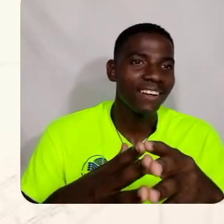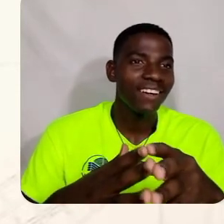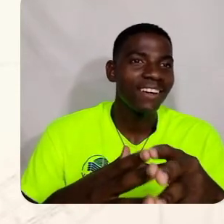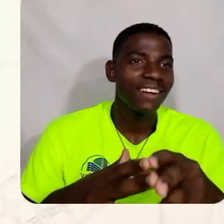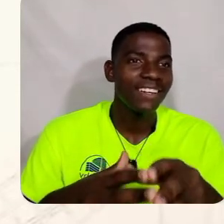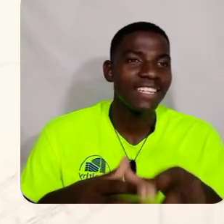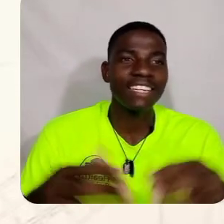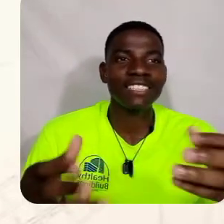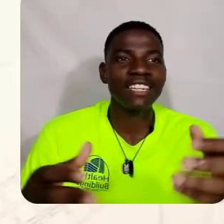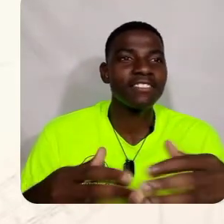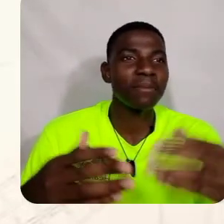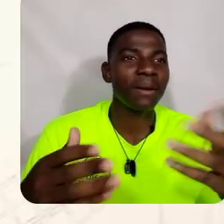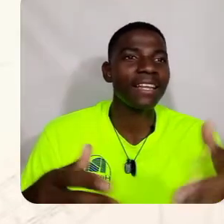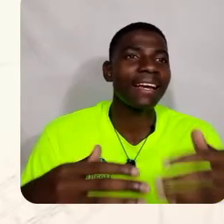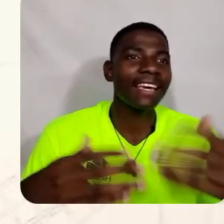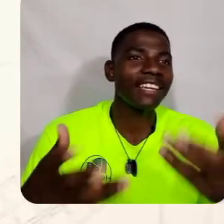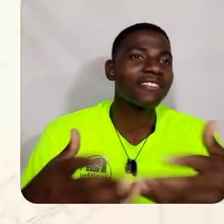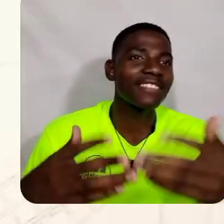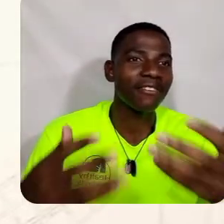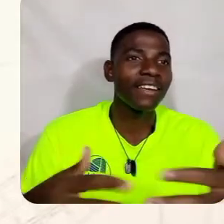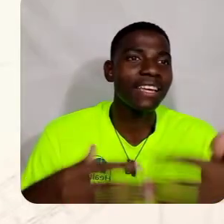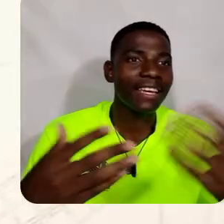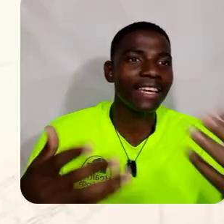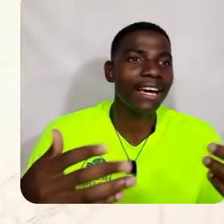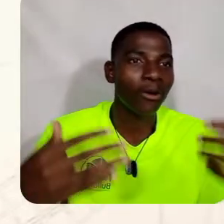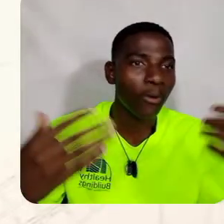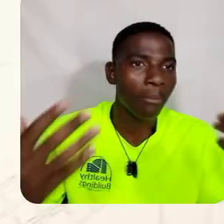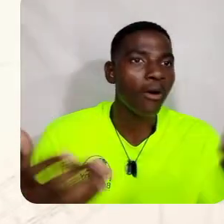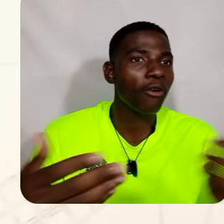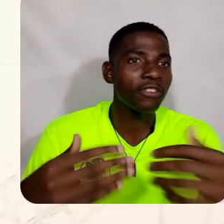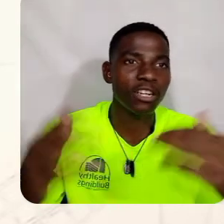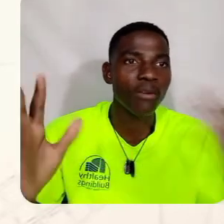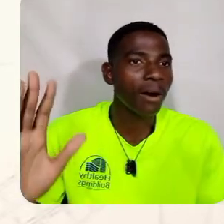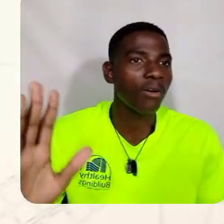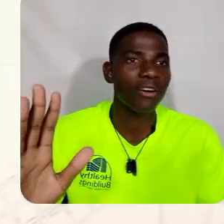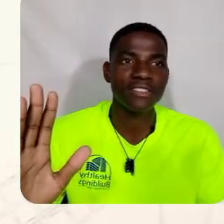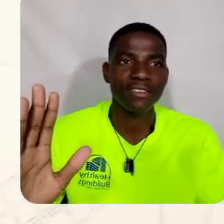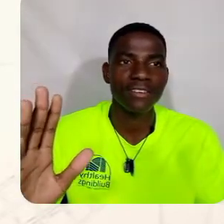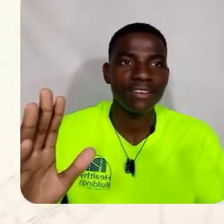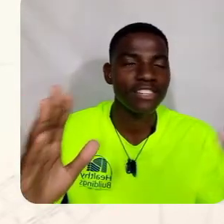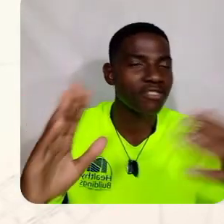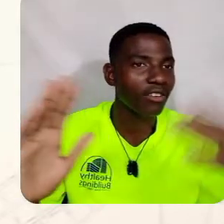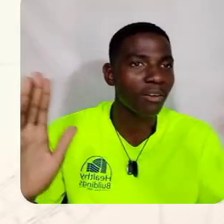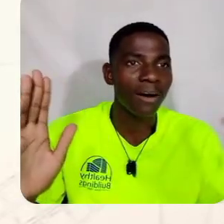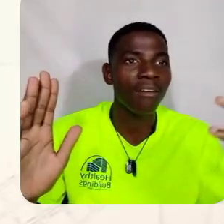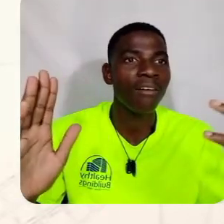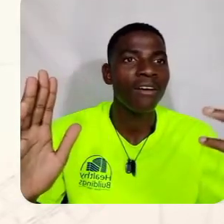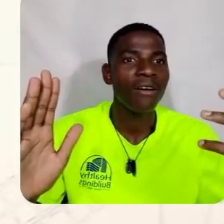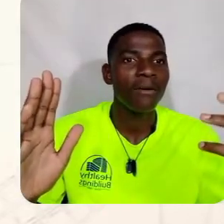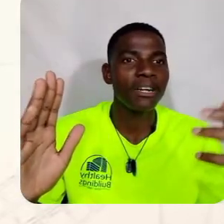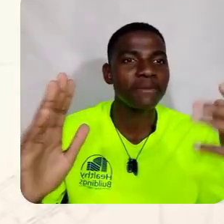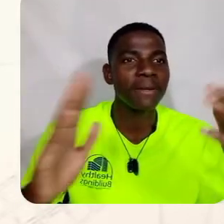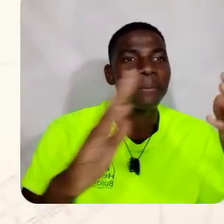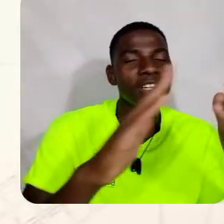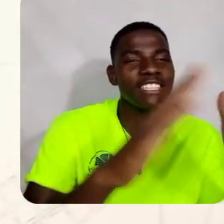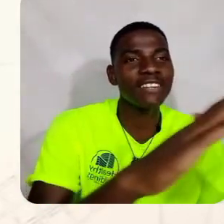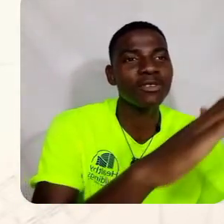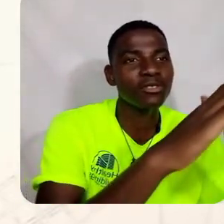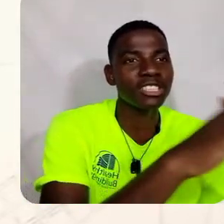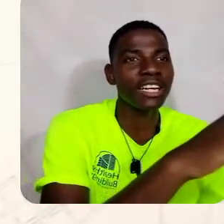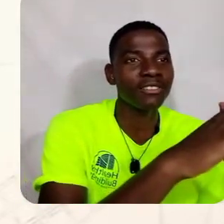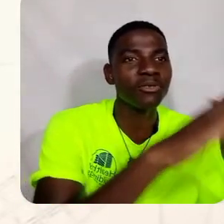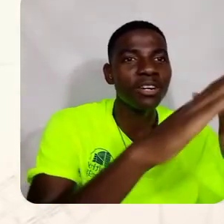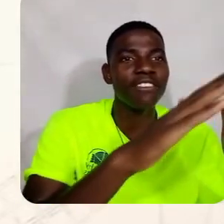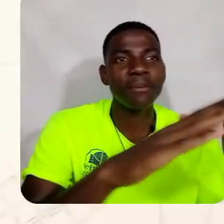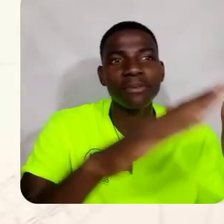polícia. É questão de você prender a quem que você vê que roubou ou fez alguma coisa. Isso é normal. Mas polícia de